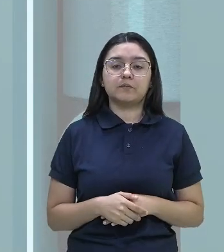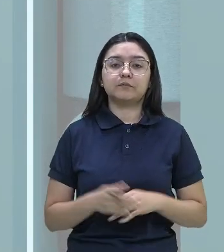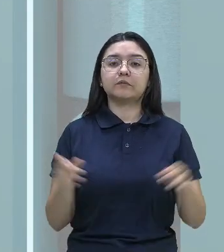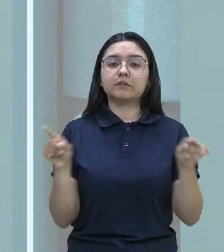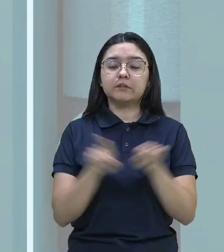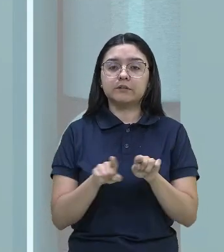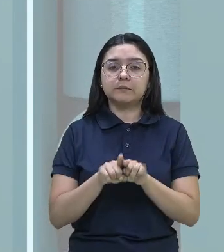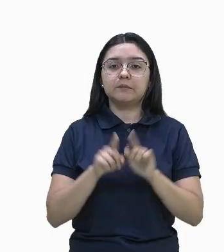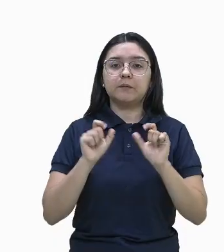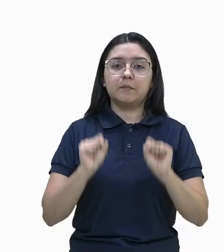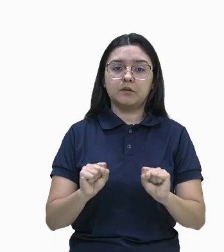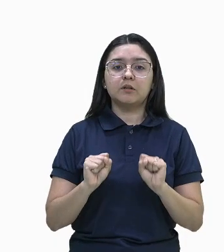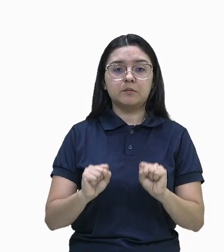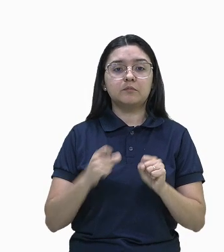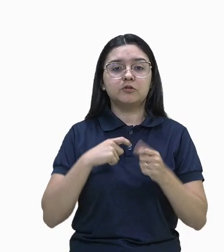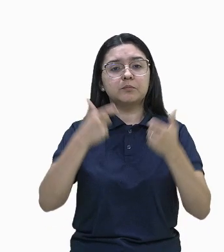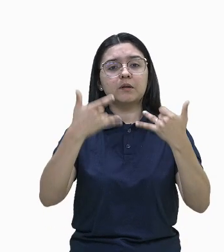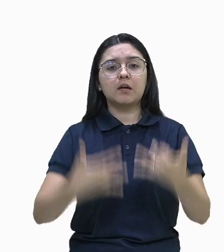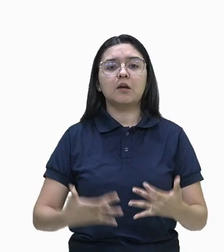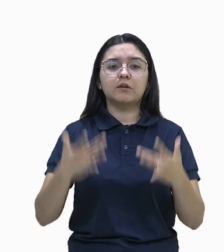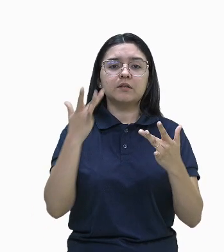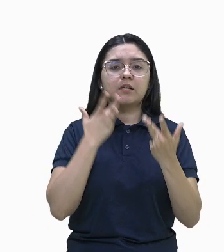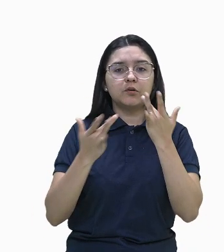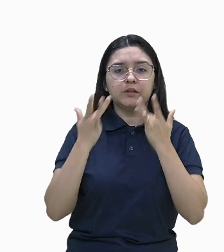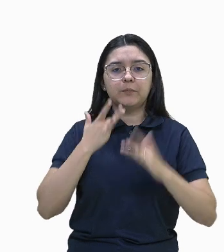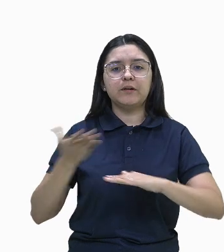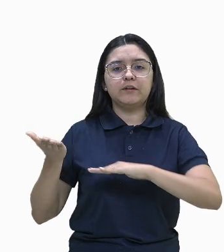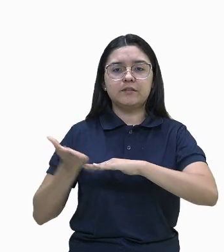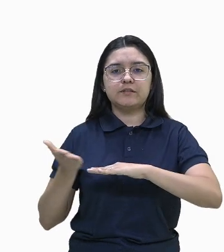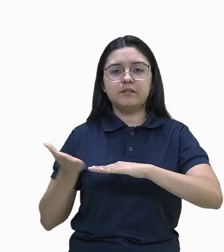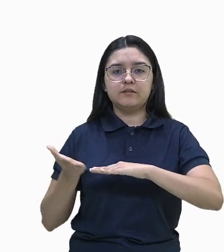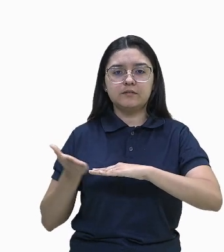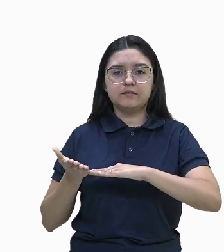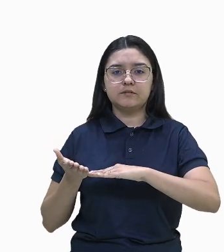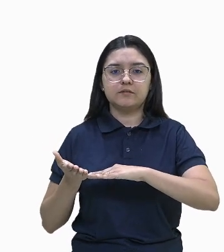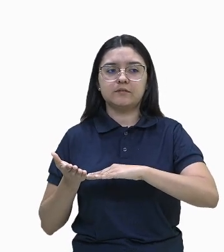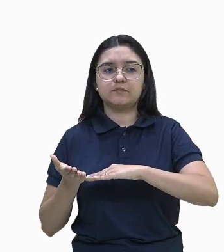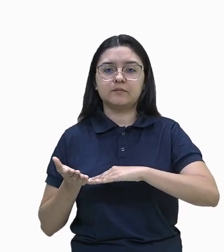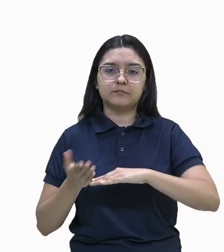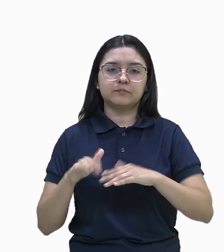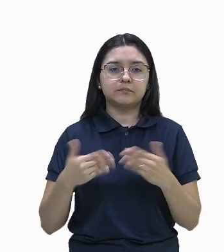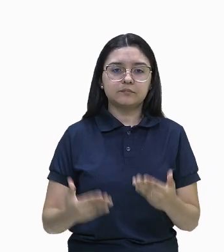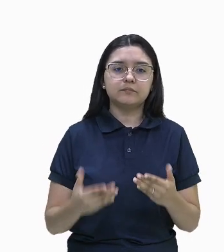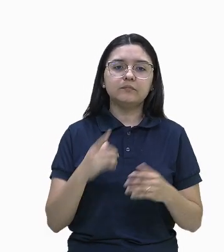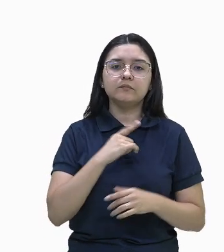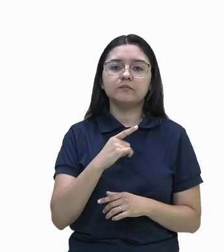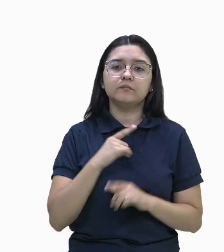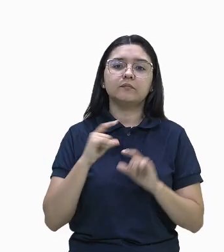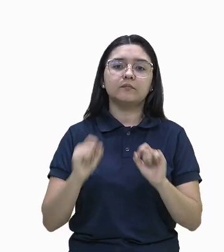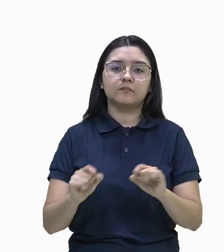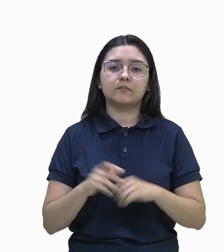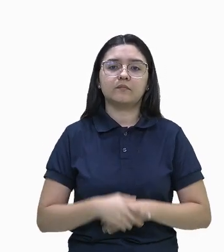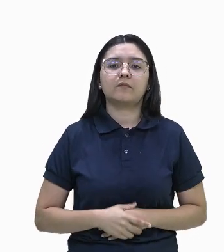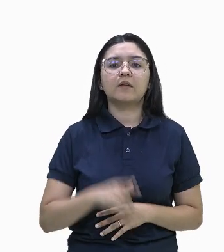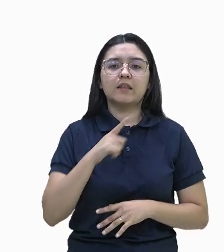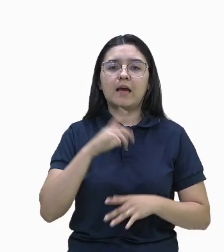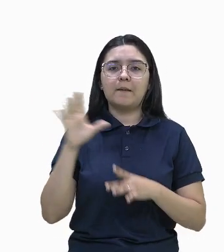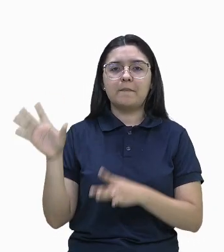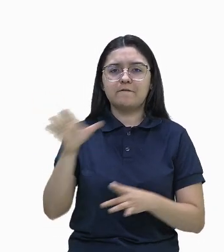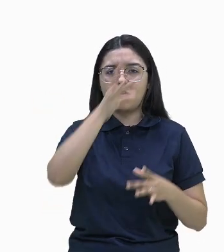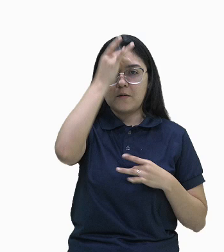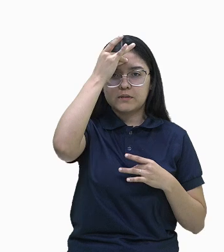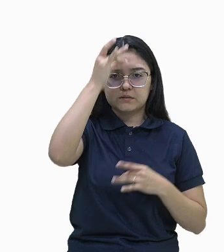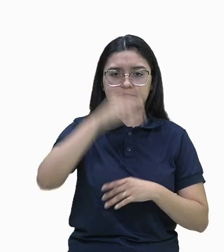podemos falar do teatro contemporâneo, como acontece a questão do teatro contemporâneo, que vem trazendo o quê? A